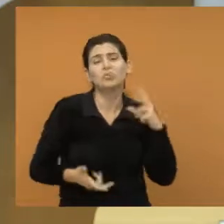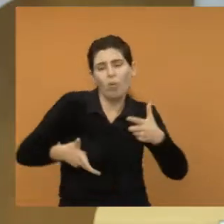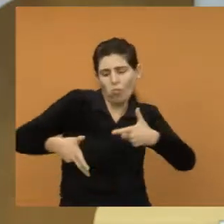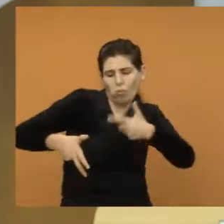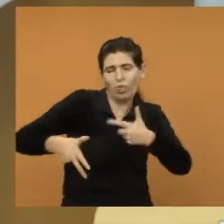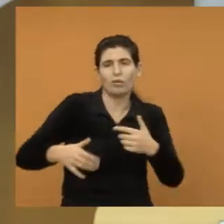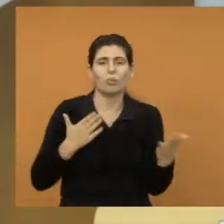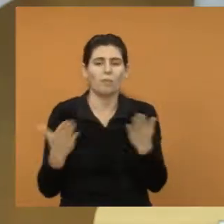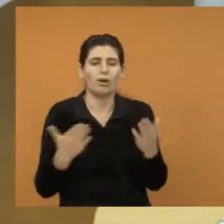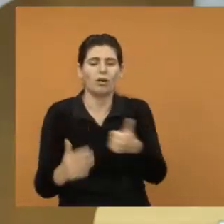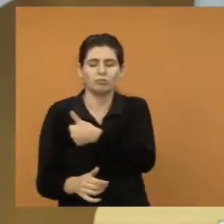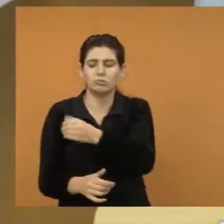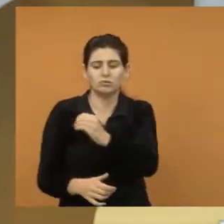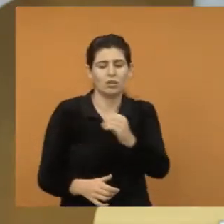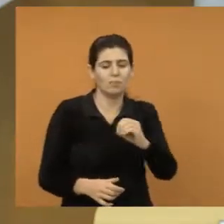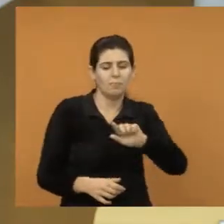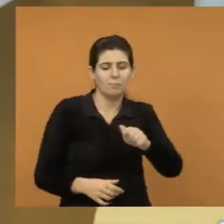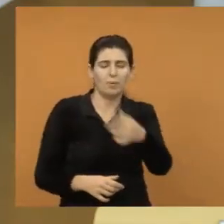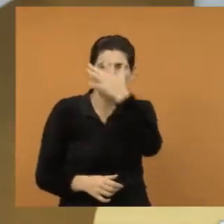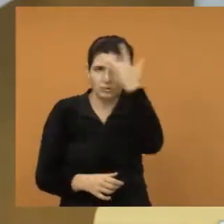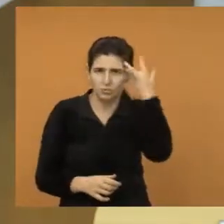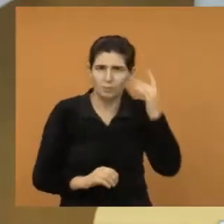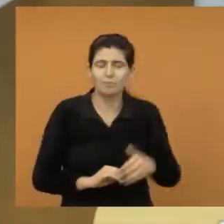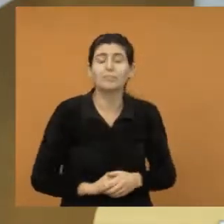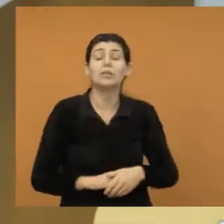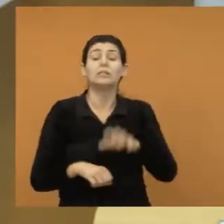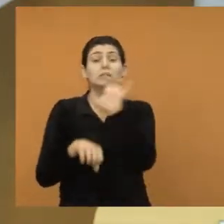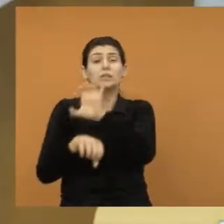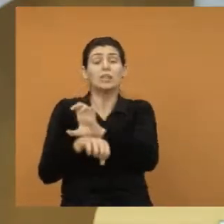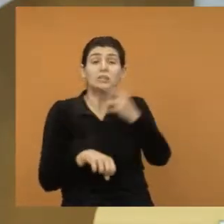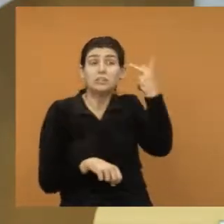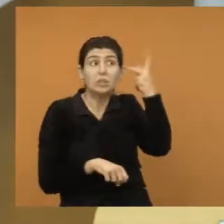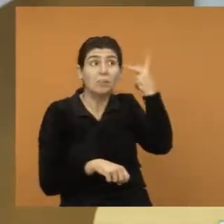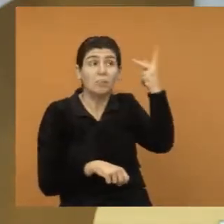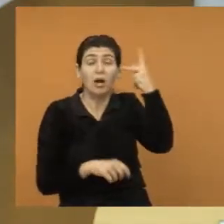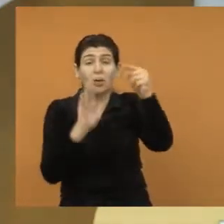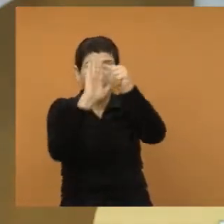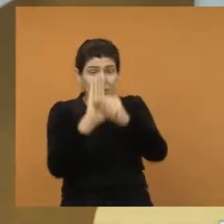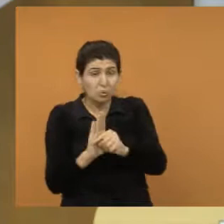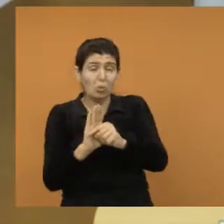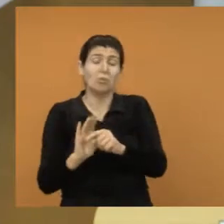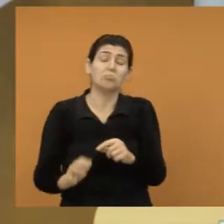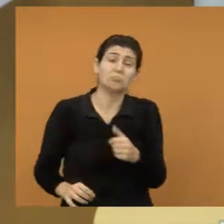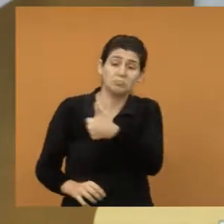mil habitantes. O estado de São Paulo tem uma das taxas menores, que é de